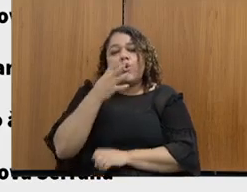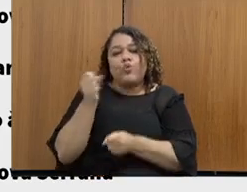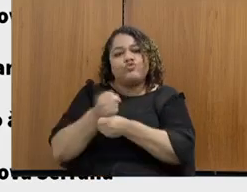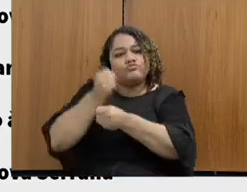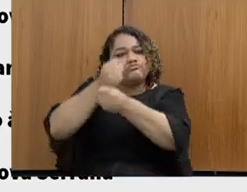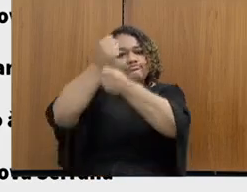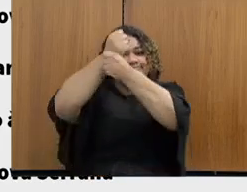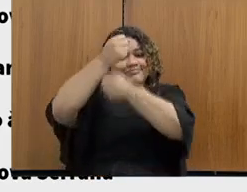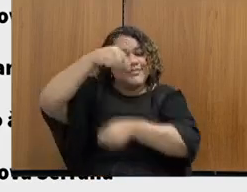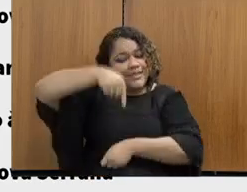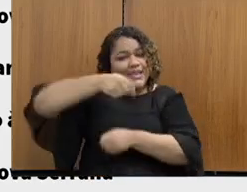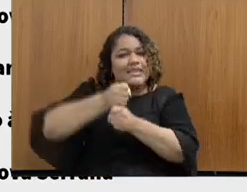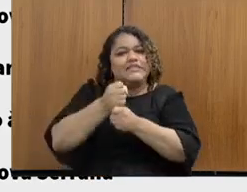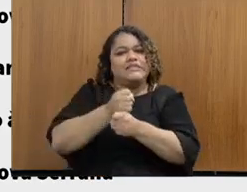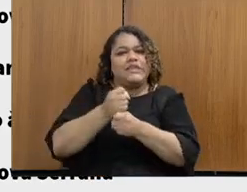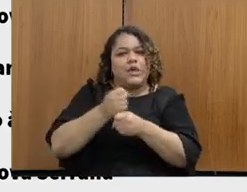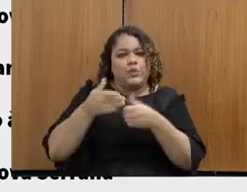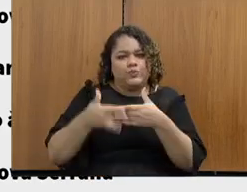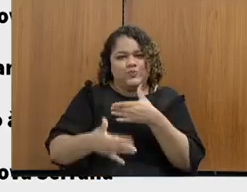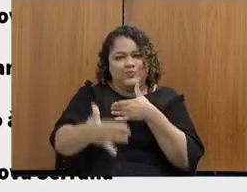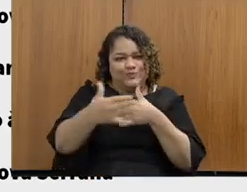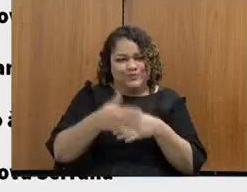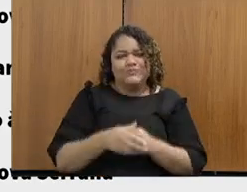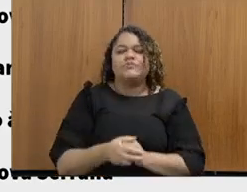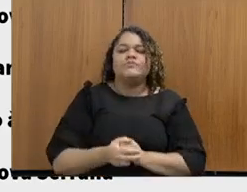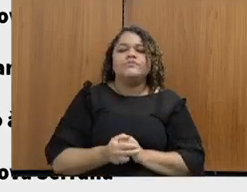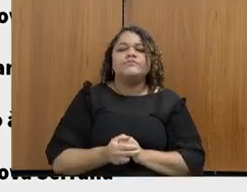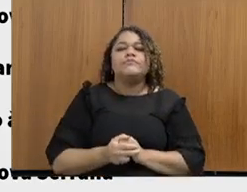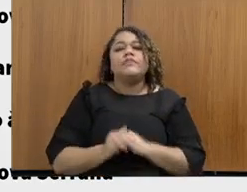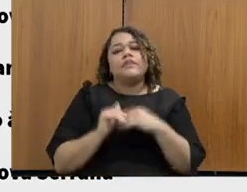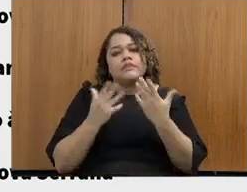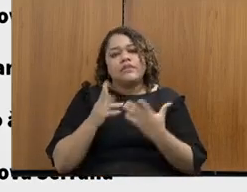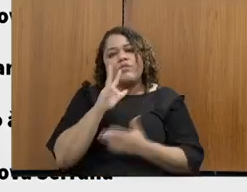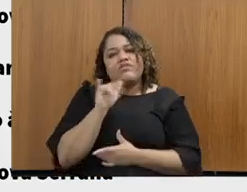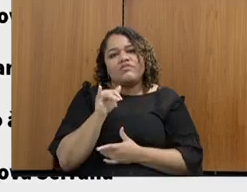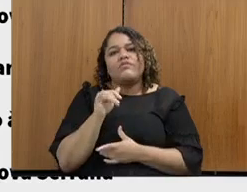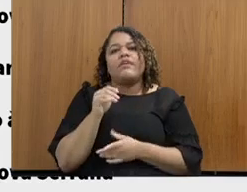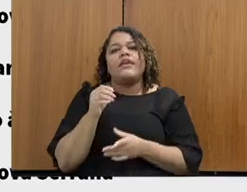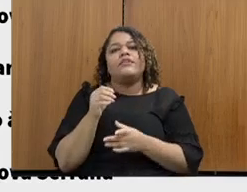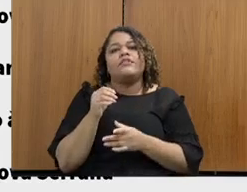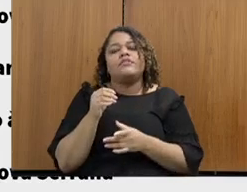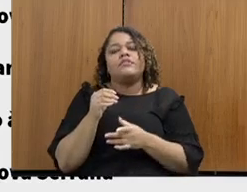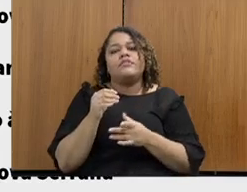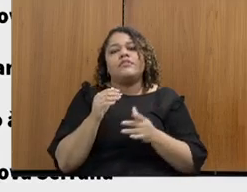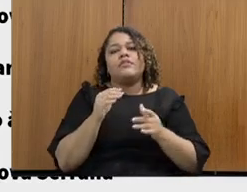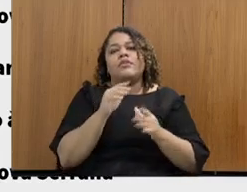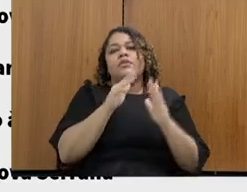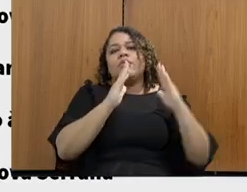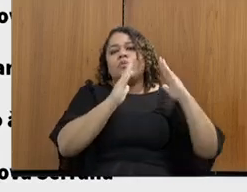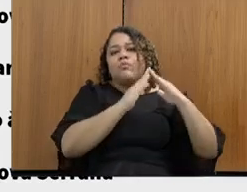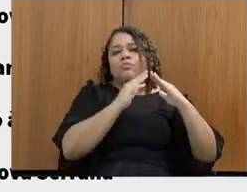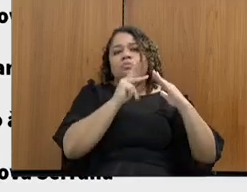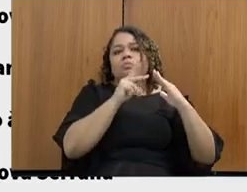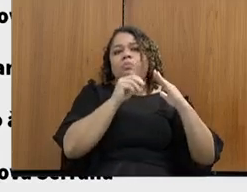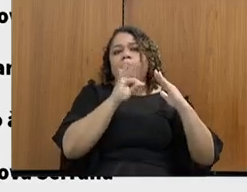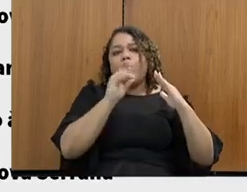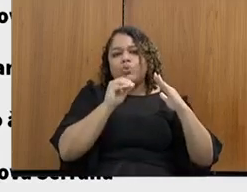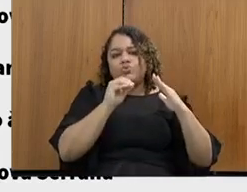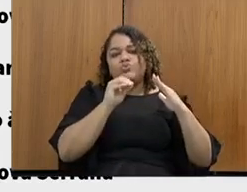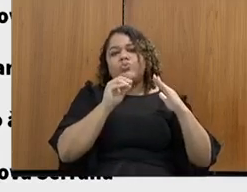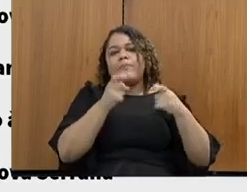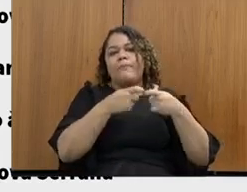este ano né então é a construção do posto Médico Legal de Ipatinga delegacia